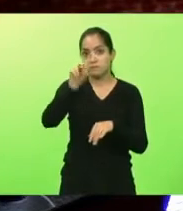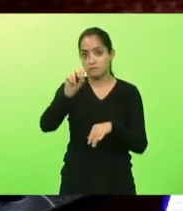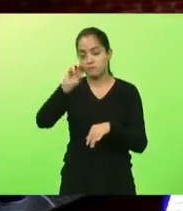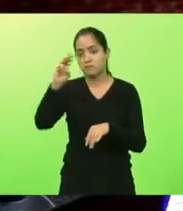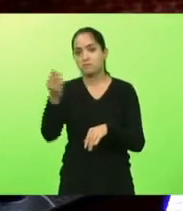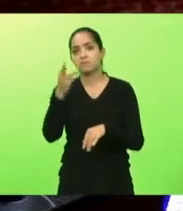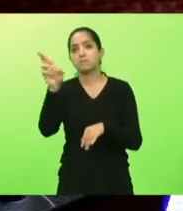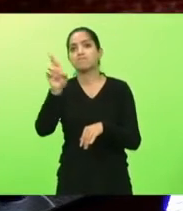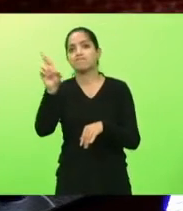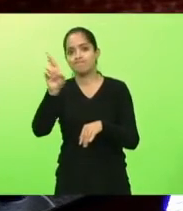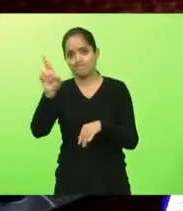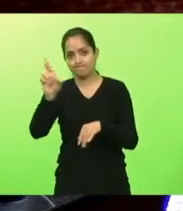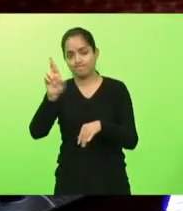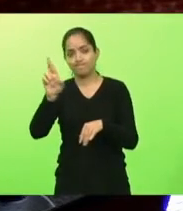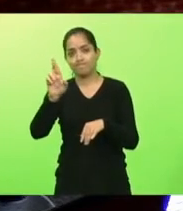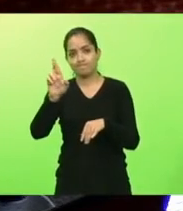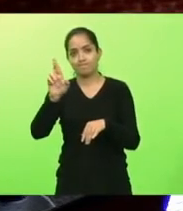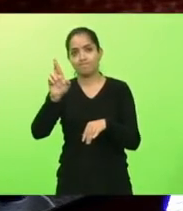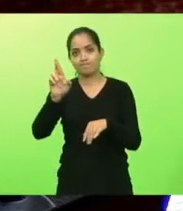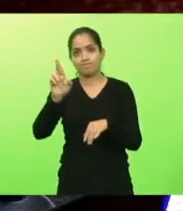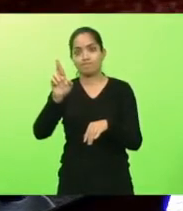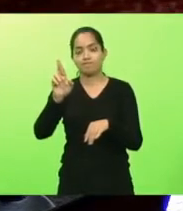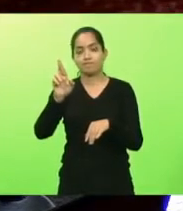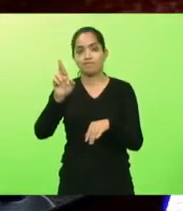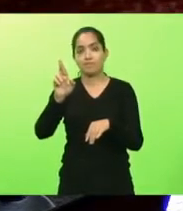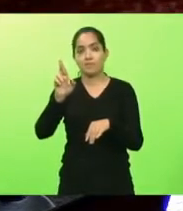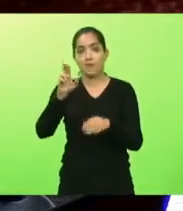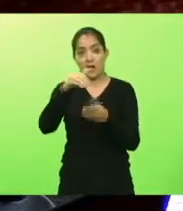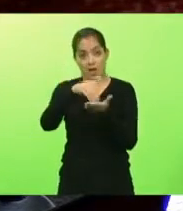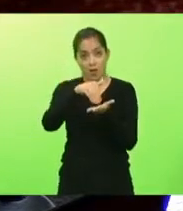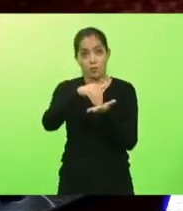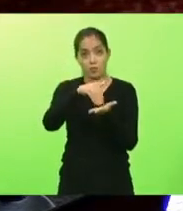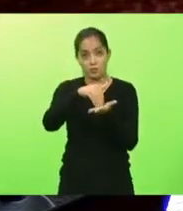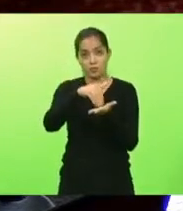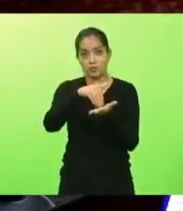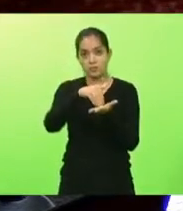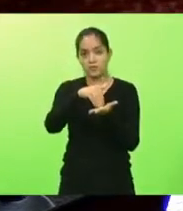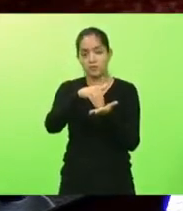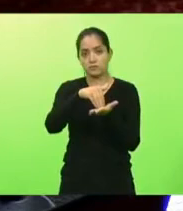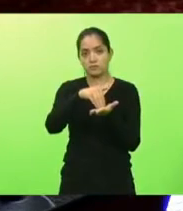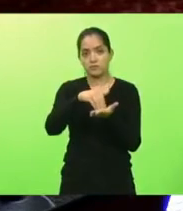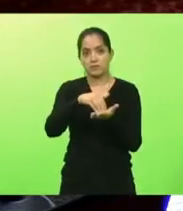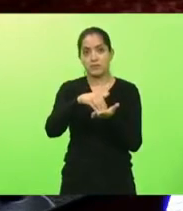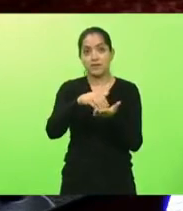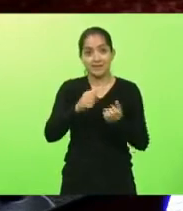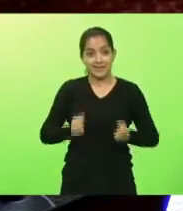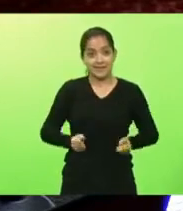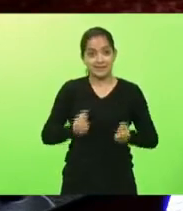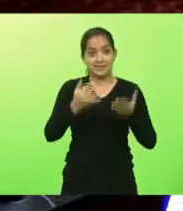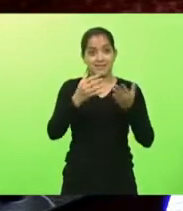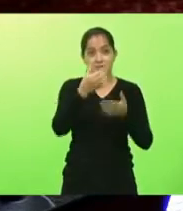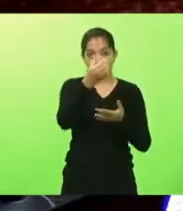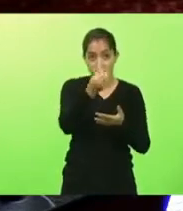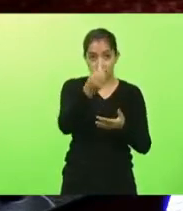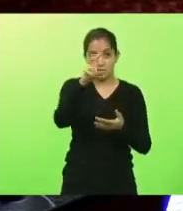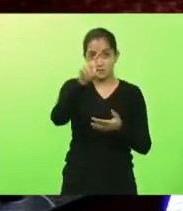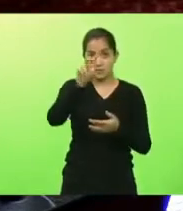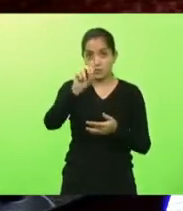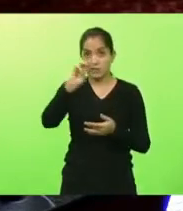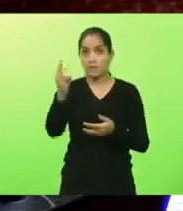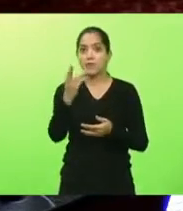de reais, a última eleição municipal custou isso aos cofres públicos, 650 milhões.